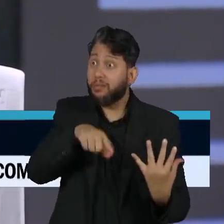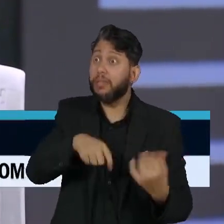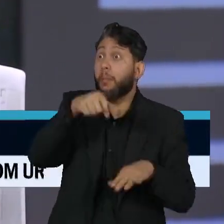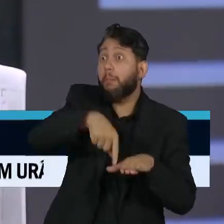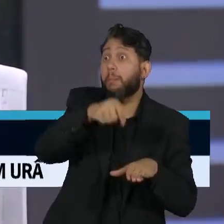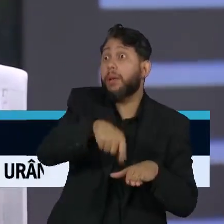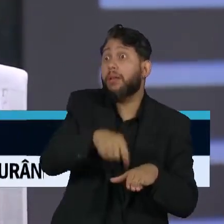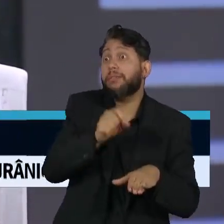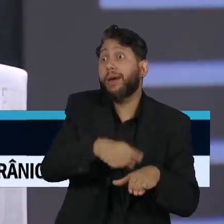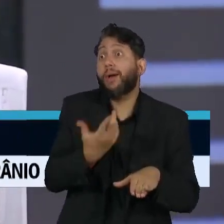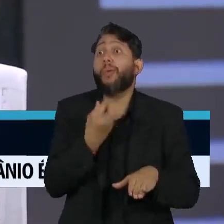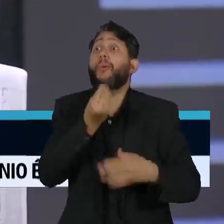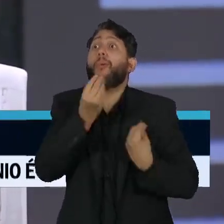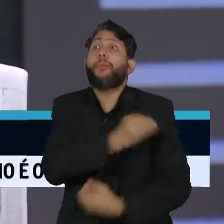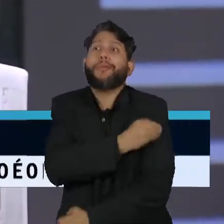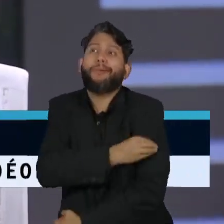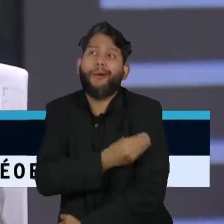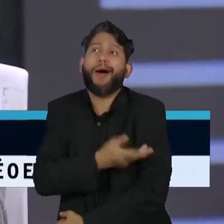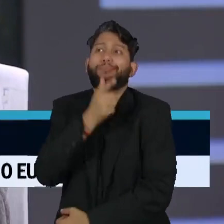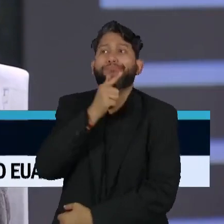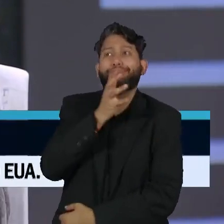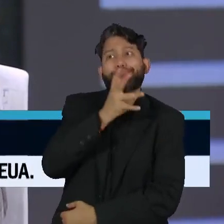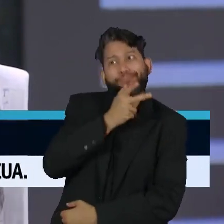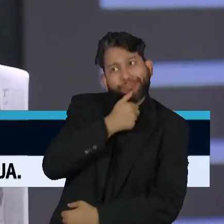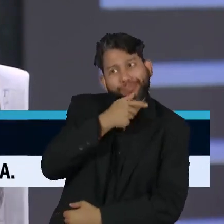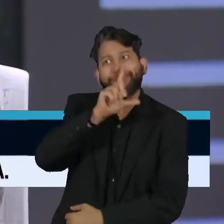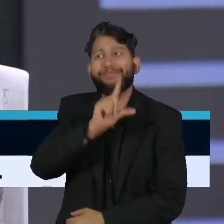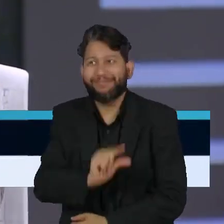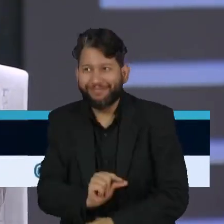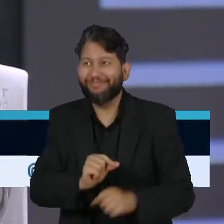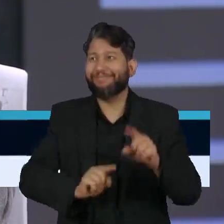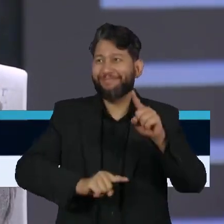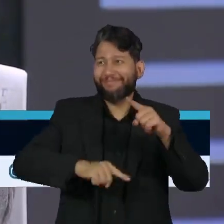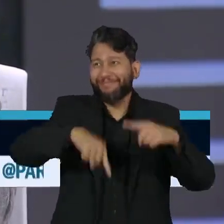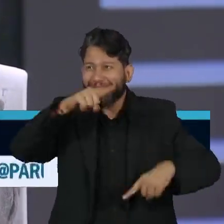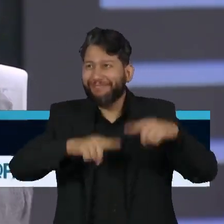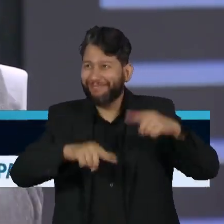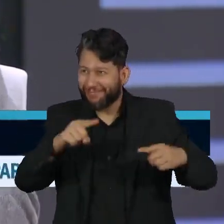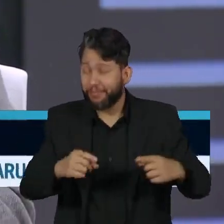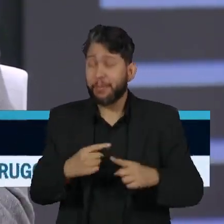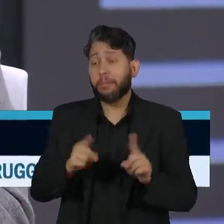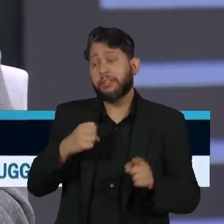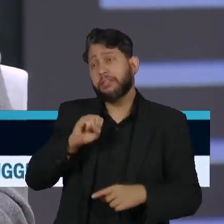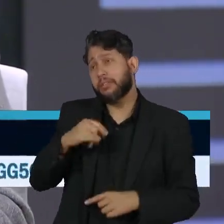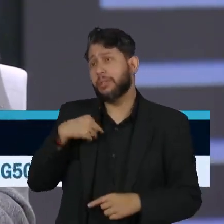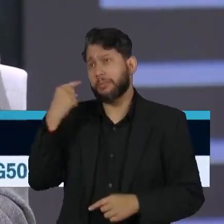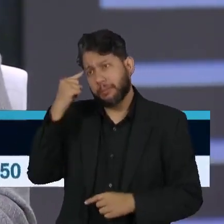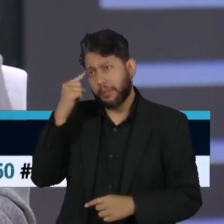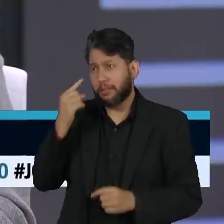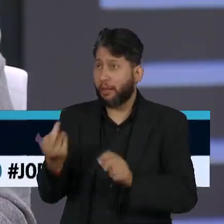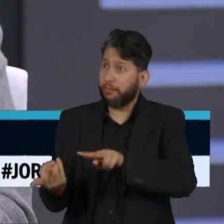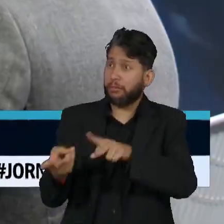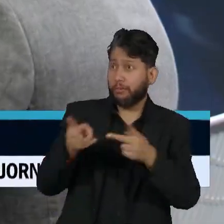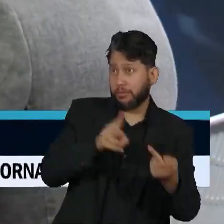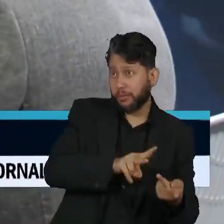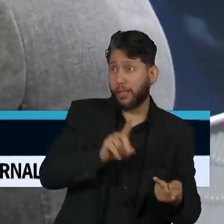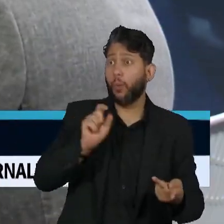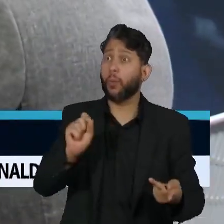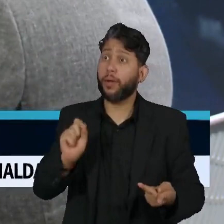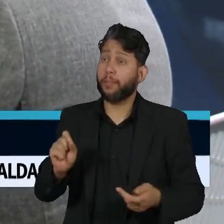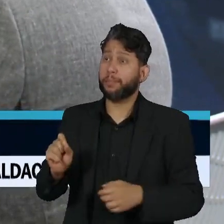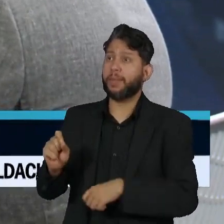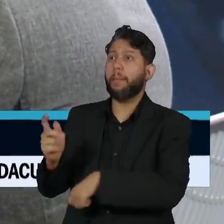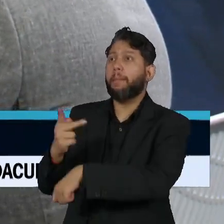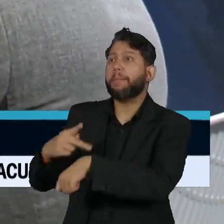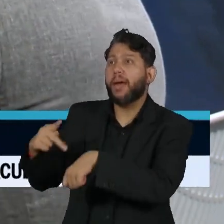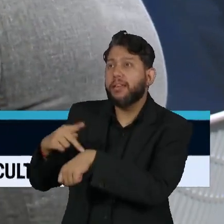como foi colocado, é bastante positivo. E do ponto de vista da transição, eu acho que para países emergentes,